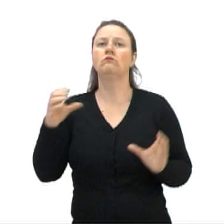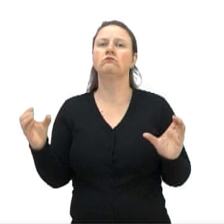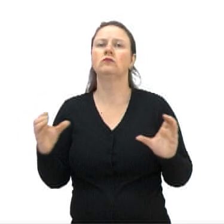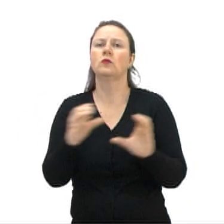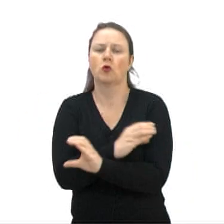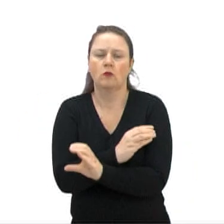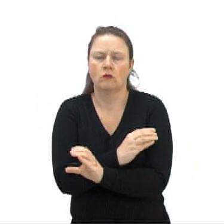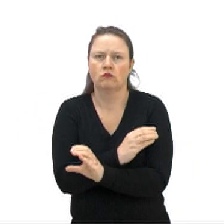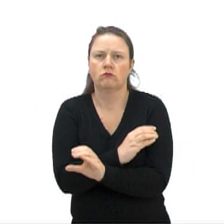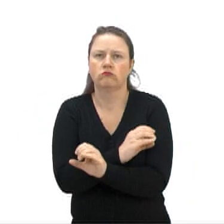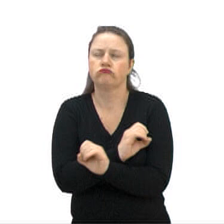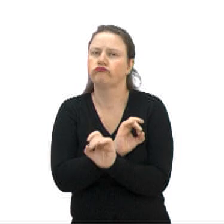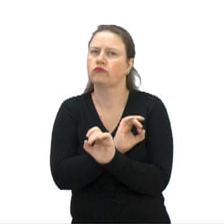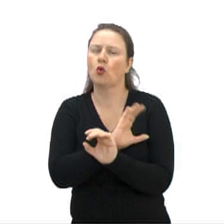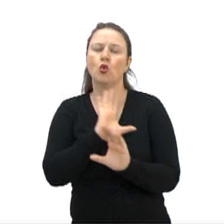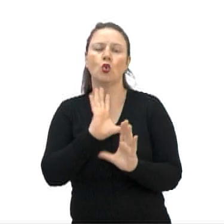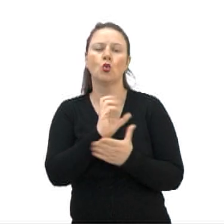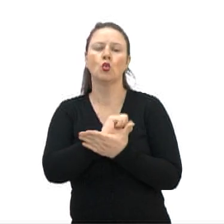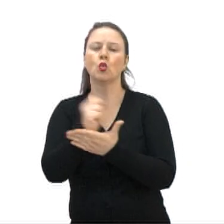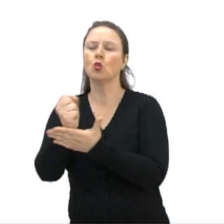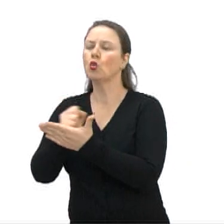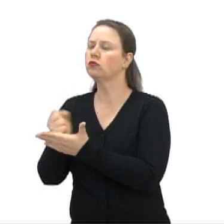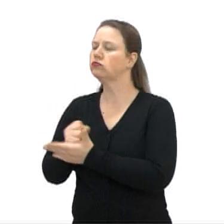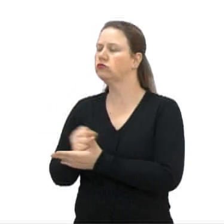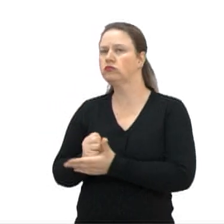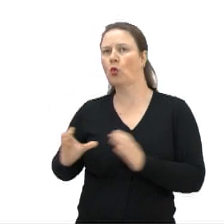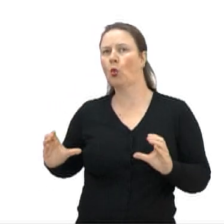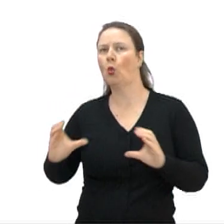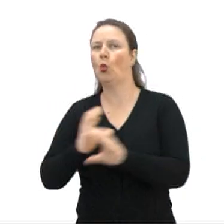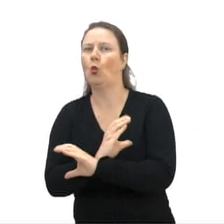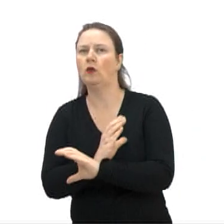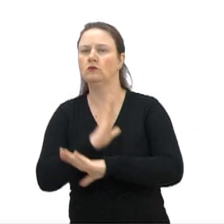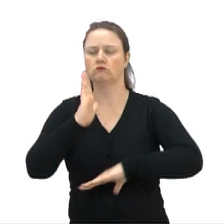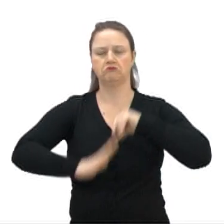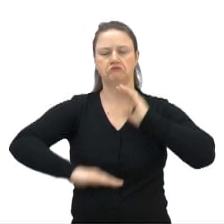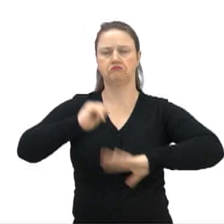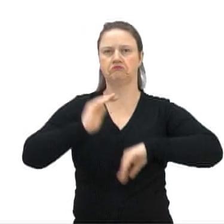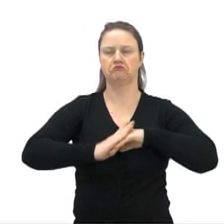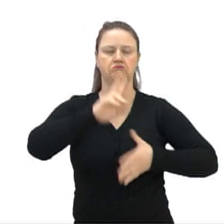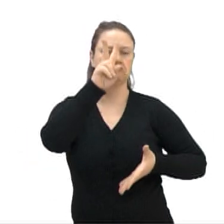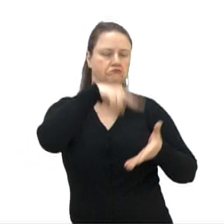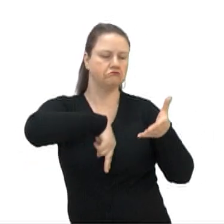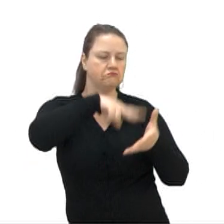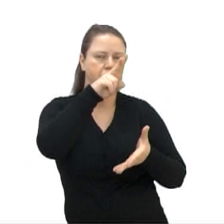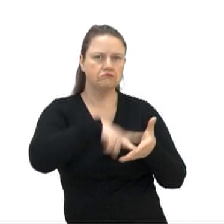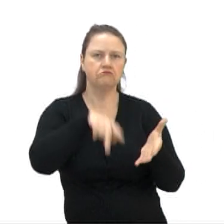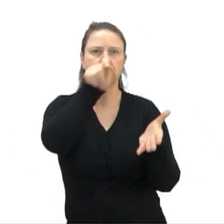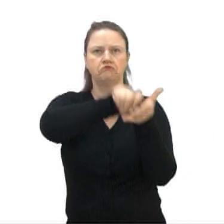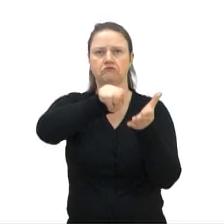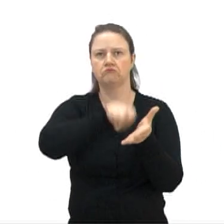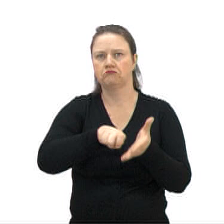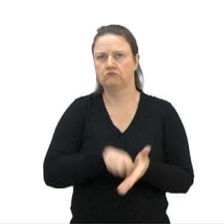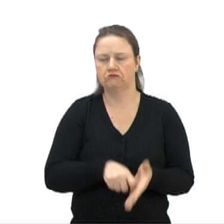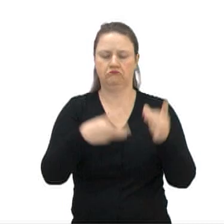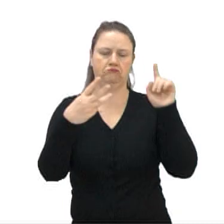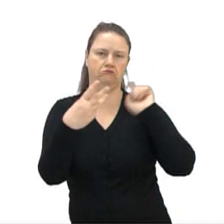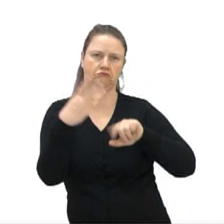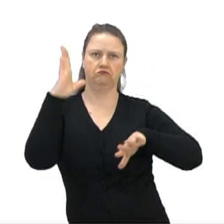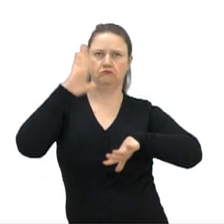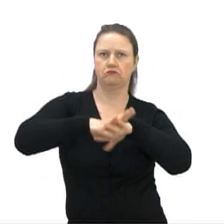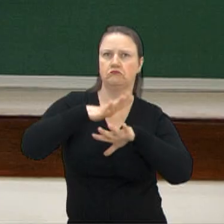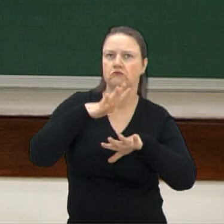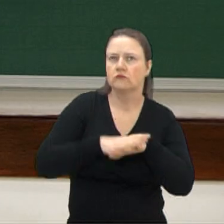por completo. Domina por completo as habilidades de leitura, escrita e